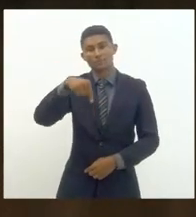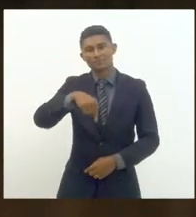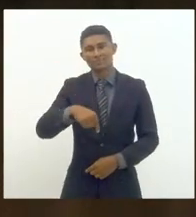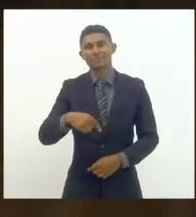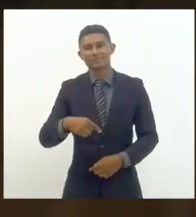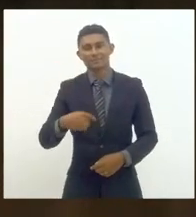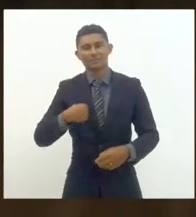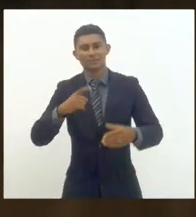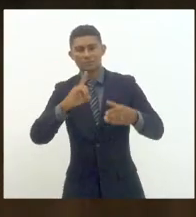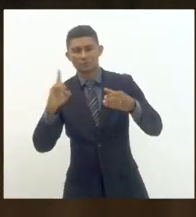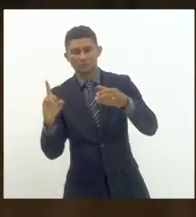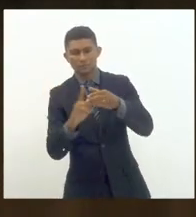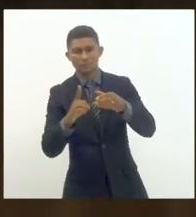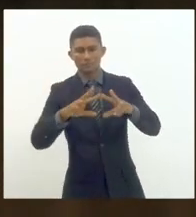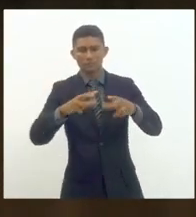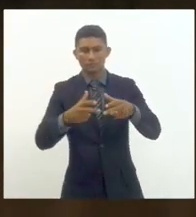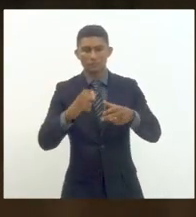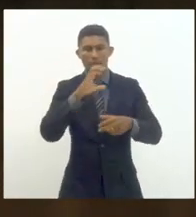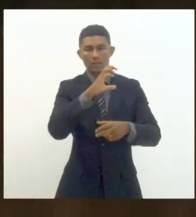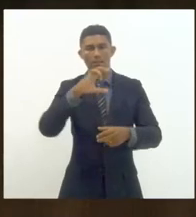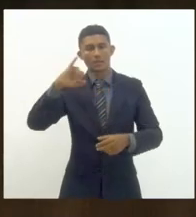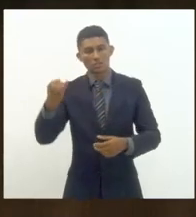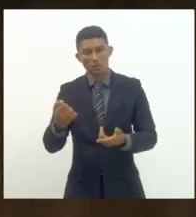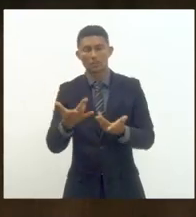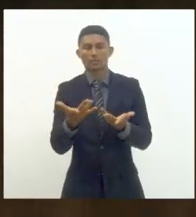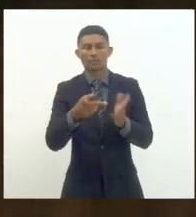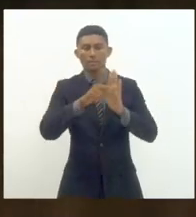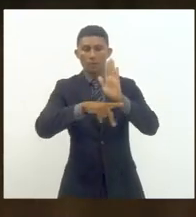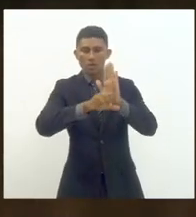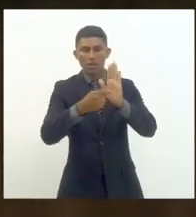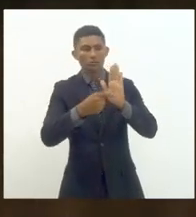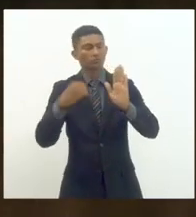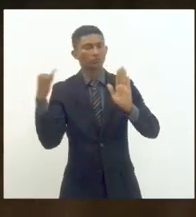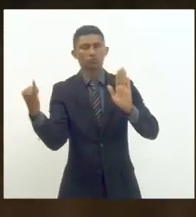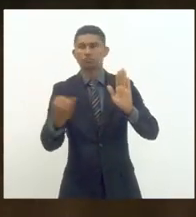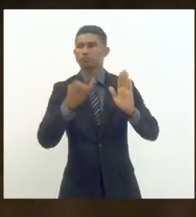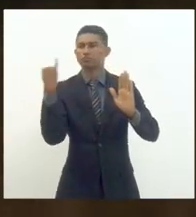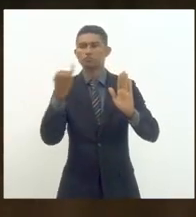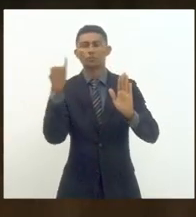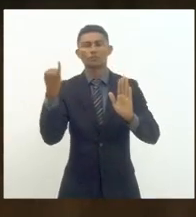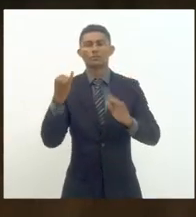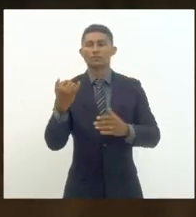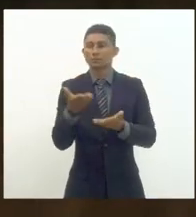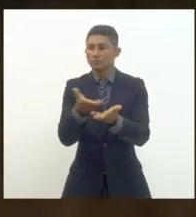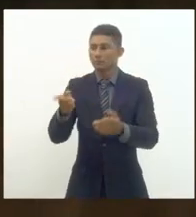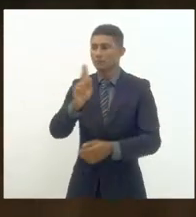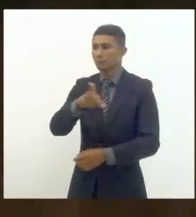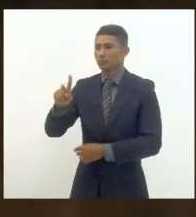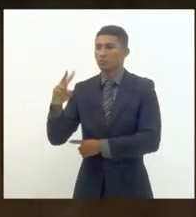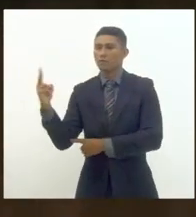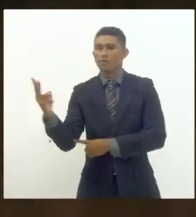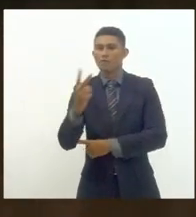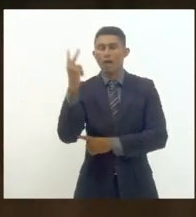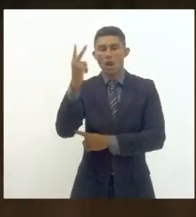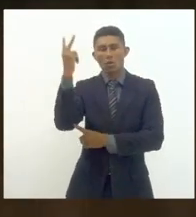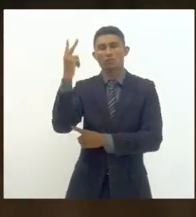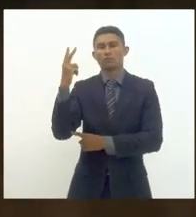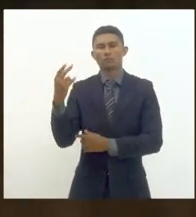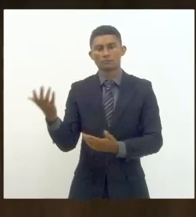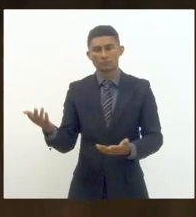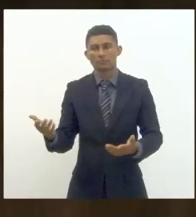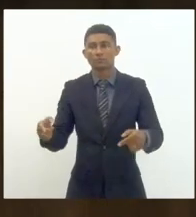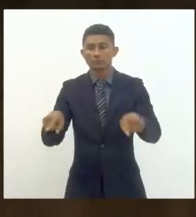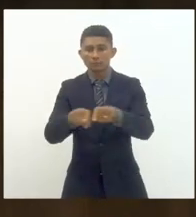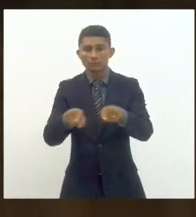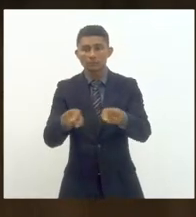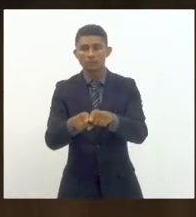membro titular da CCJ, em projetos relevantes como esse, que valoriza a carreira do professor, mas também não posso me furtar de dizer